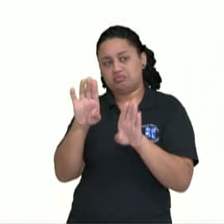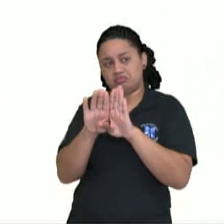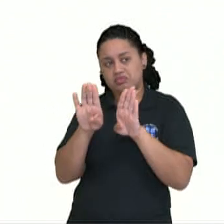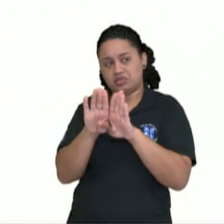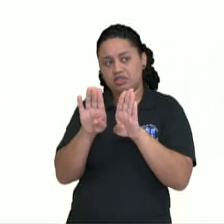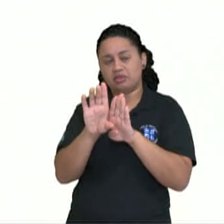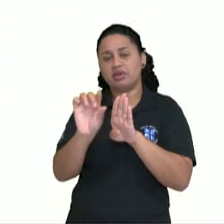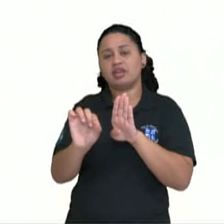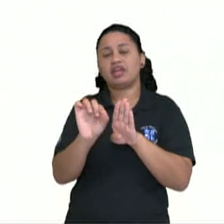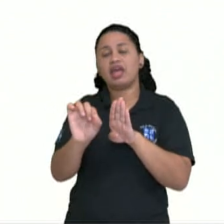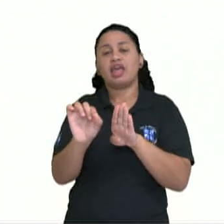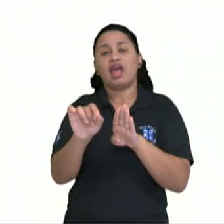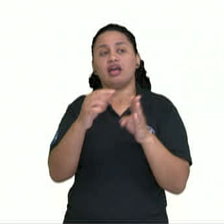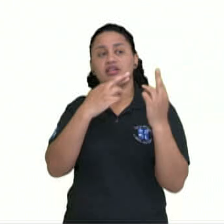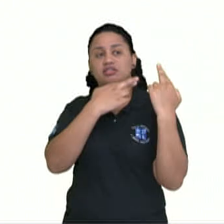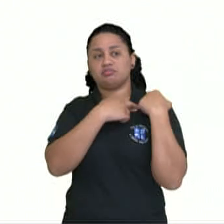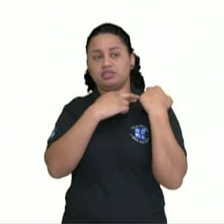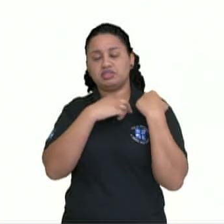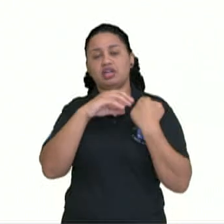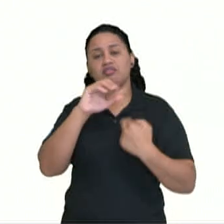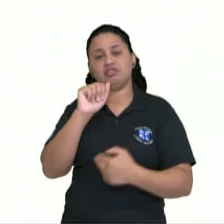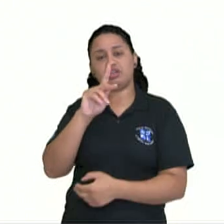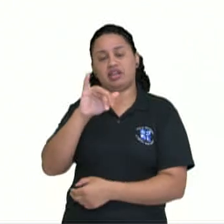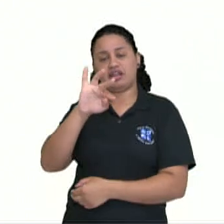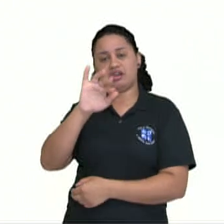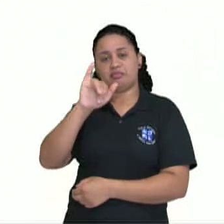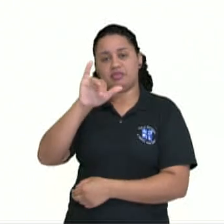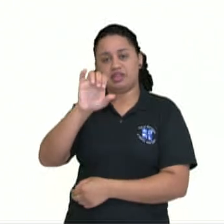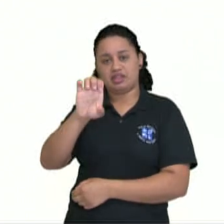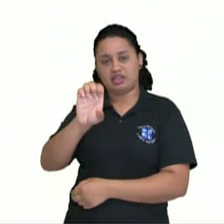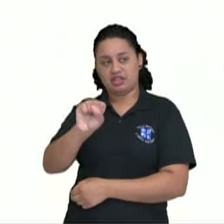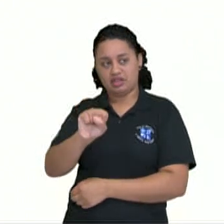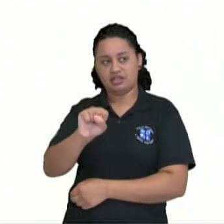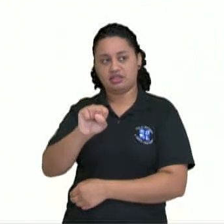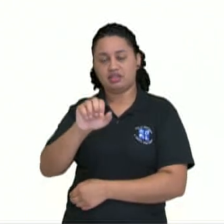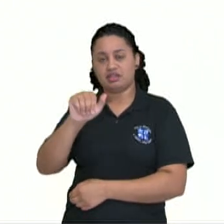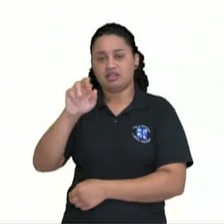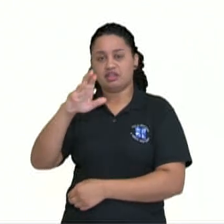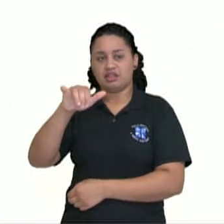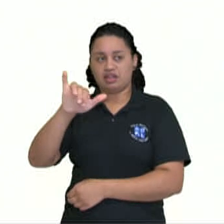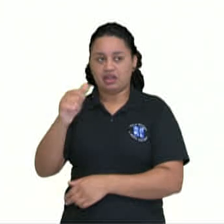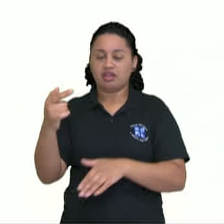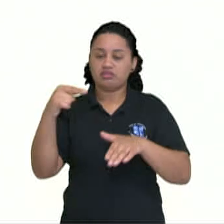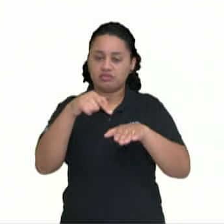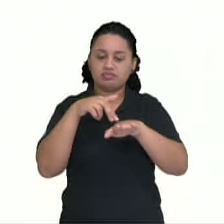pertence aos capitães da areia, entrou no trapiche.